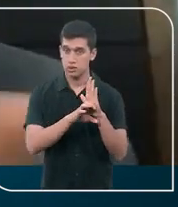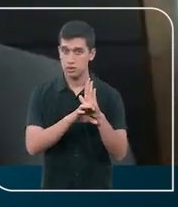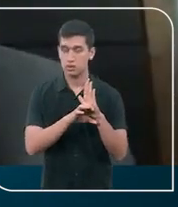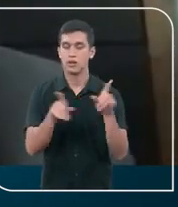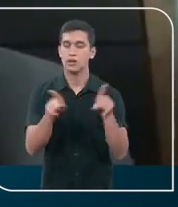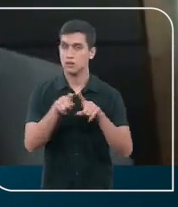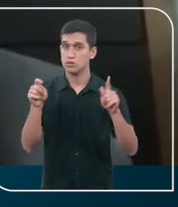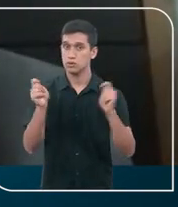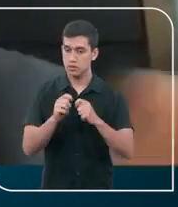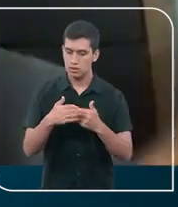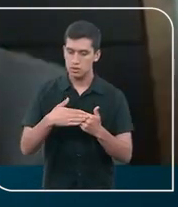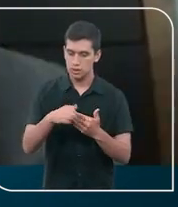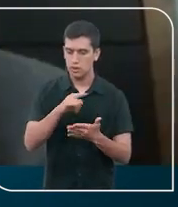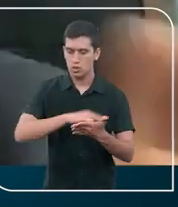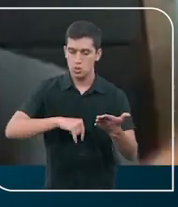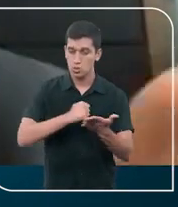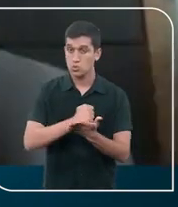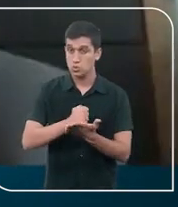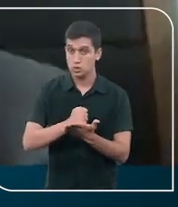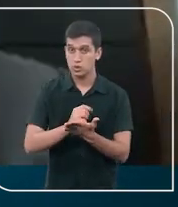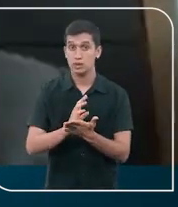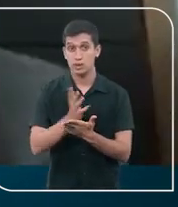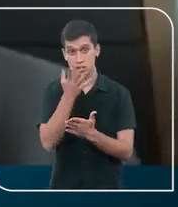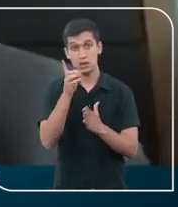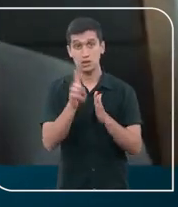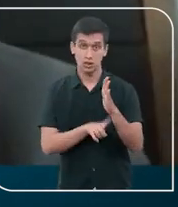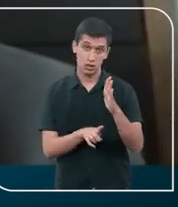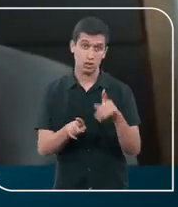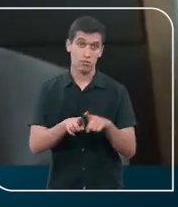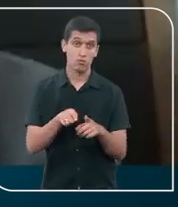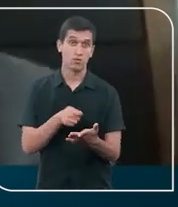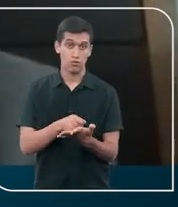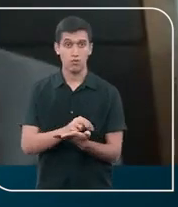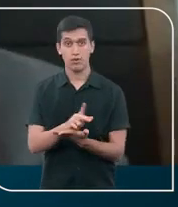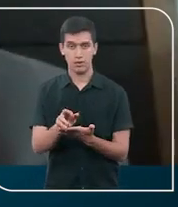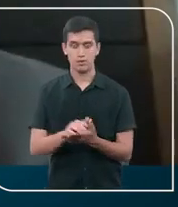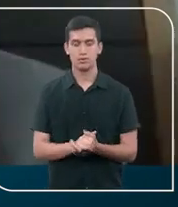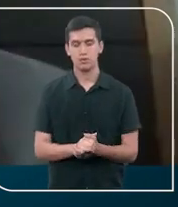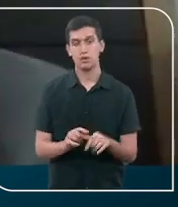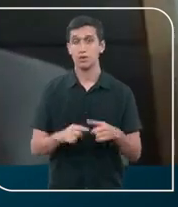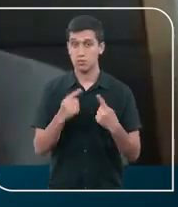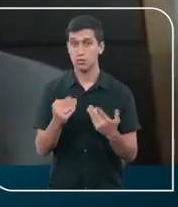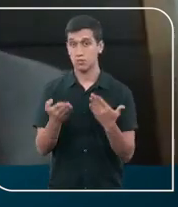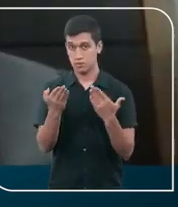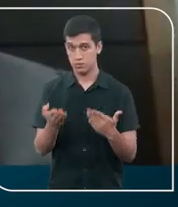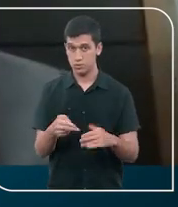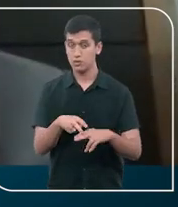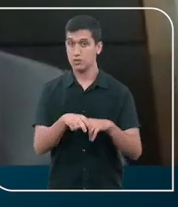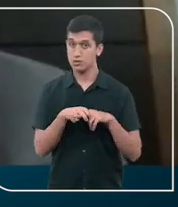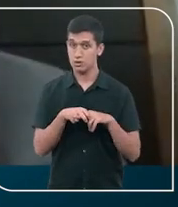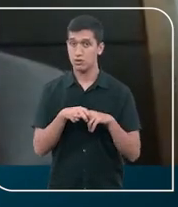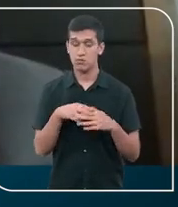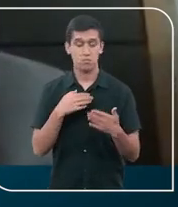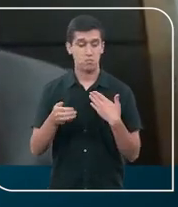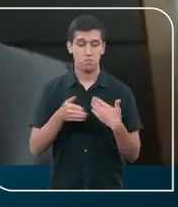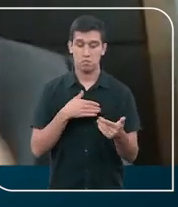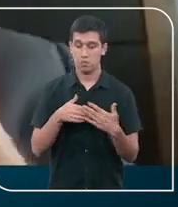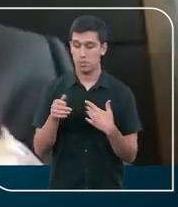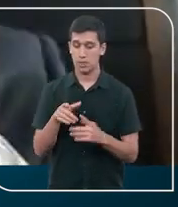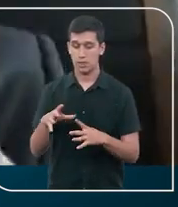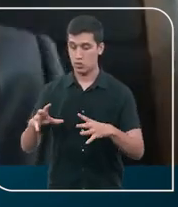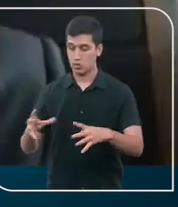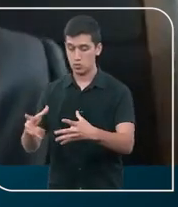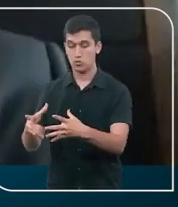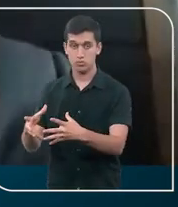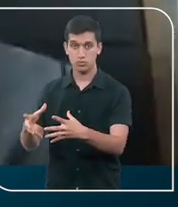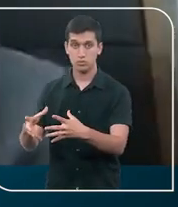assumir contratos, né, que são geradores de direitos e deveres, enfim. Nesse sentido, independente da personificação do condomínio,